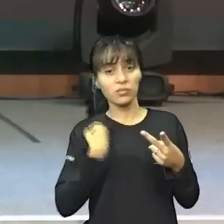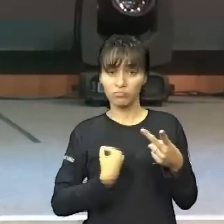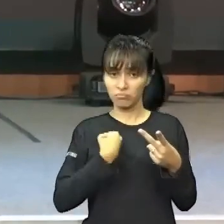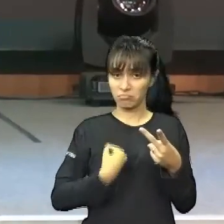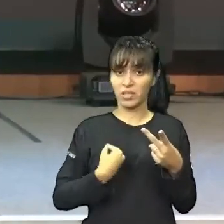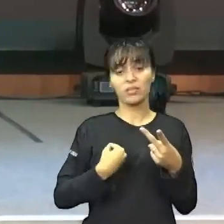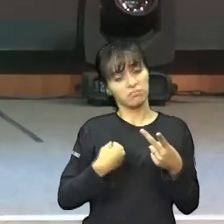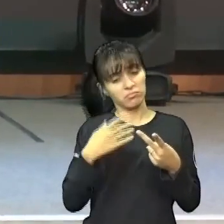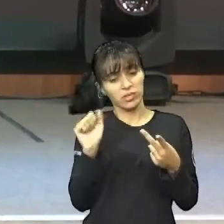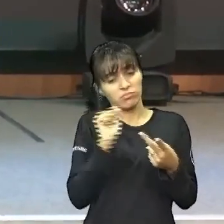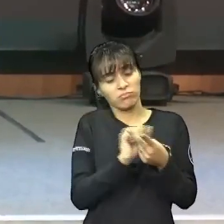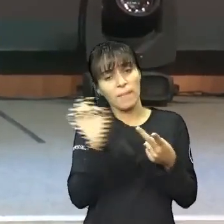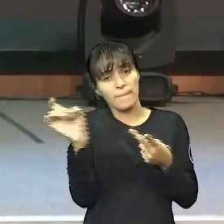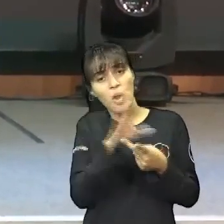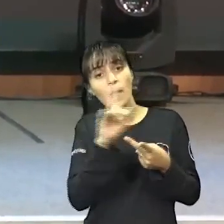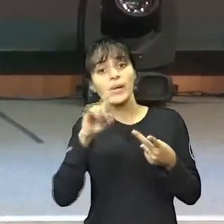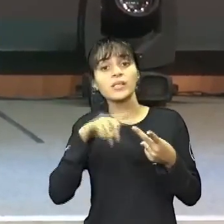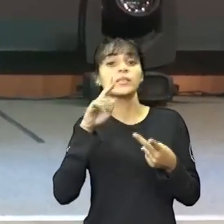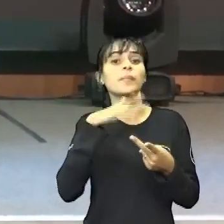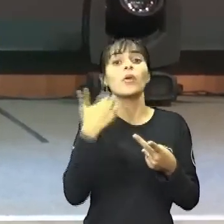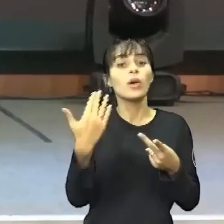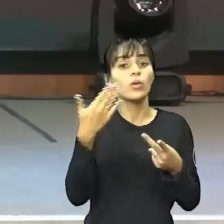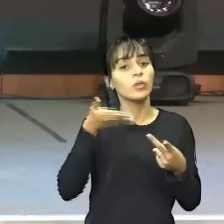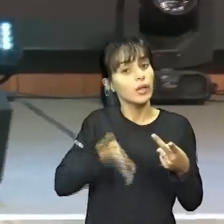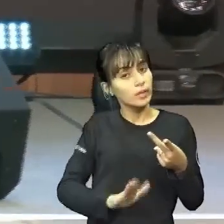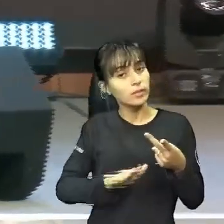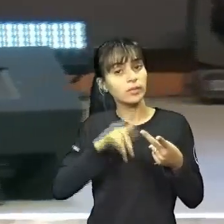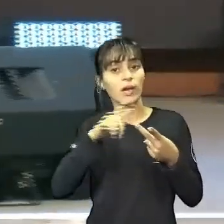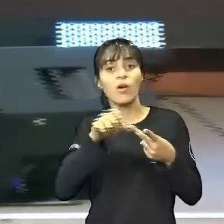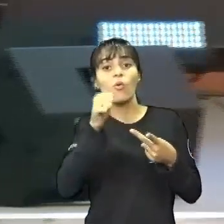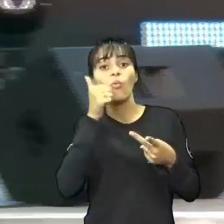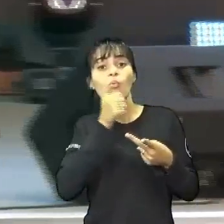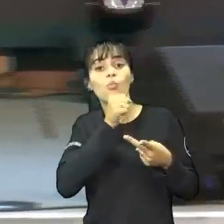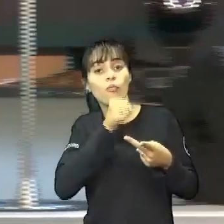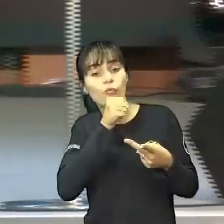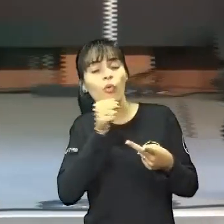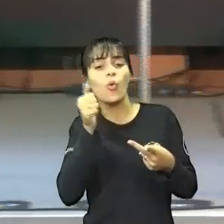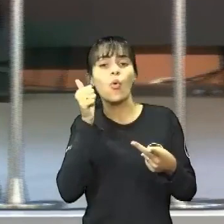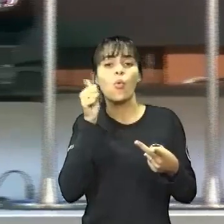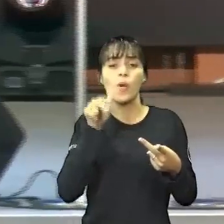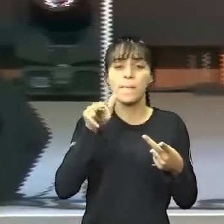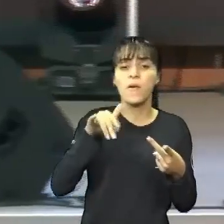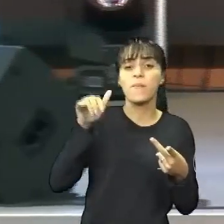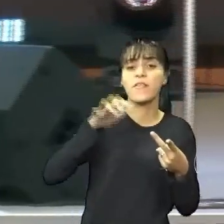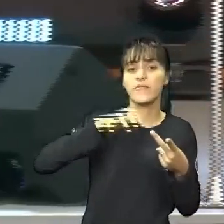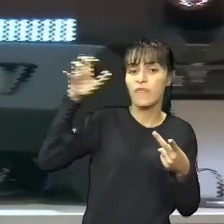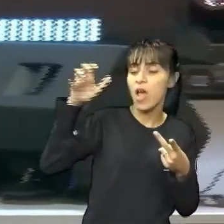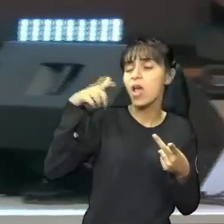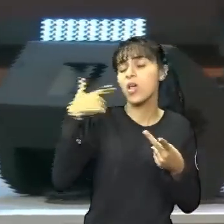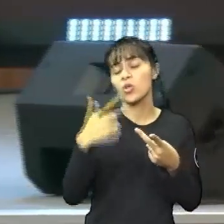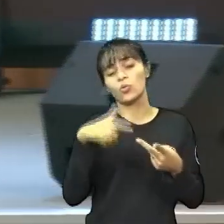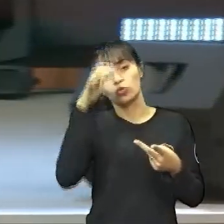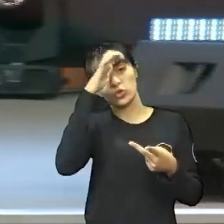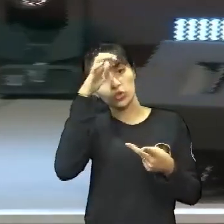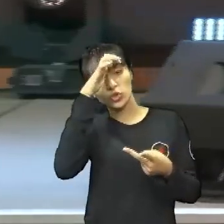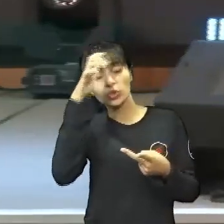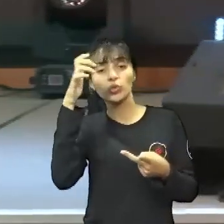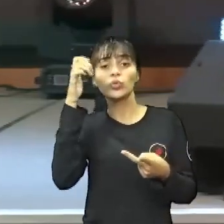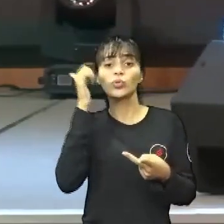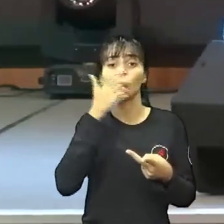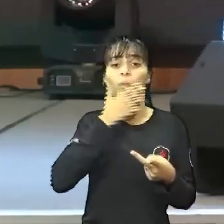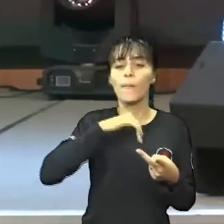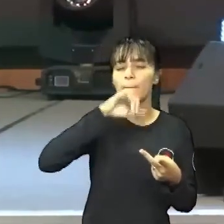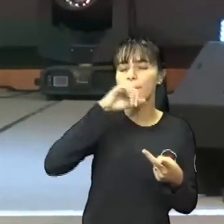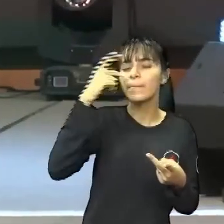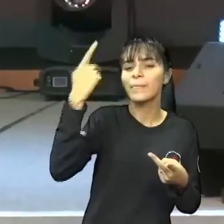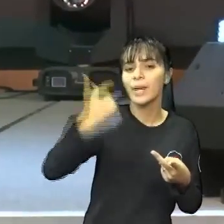tal fazer preenchido mas seu pai morreu Quando ele nasceu um avô um irmão mais velho um tio um padrasto um